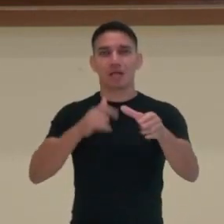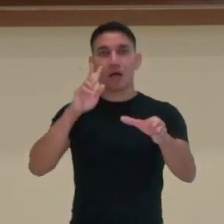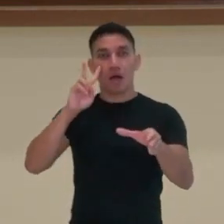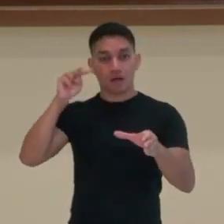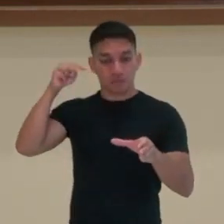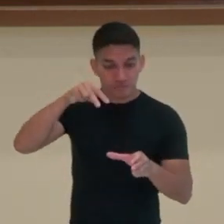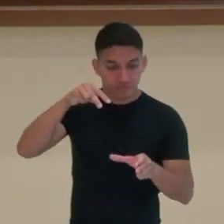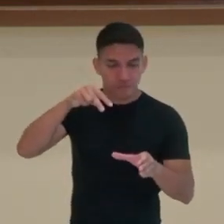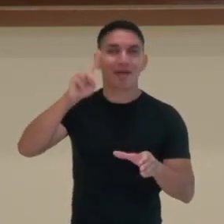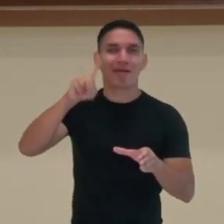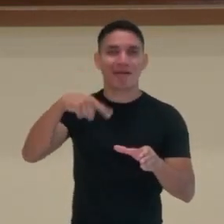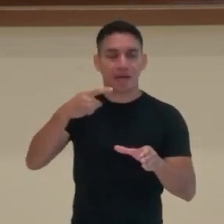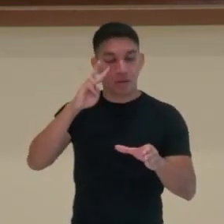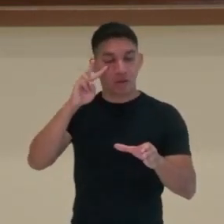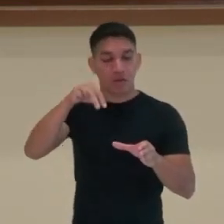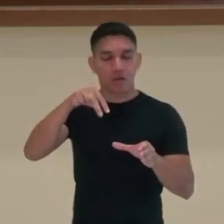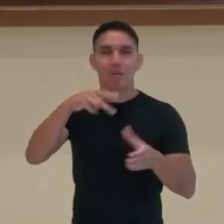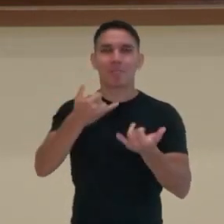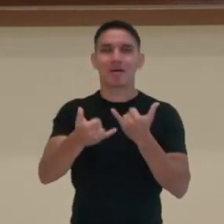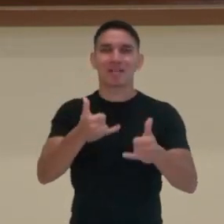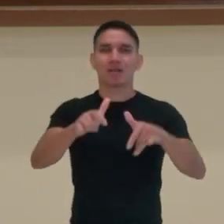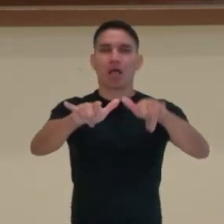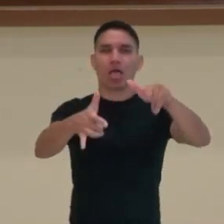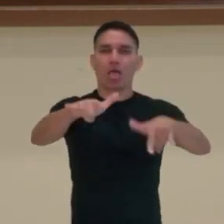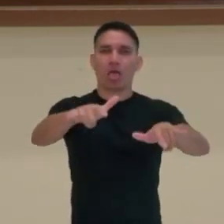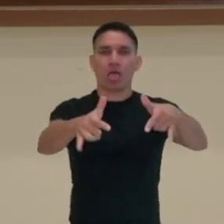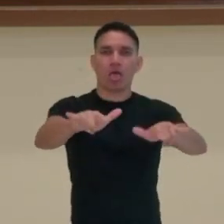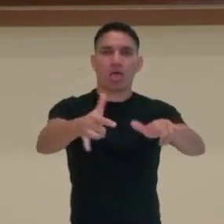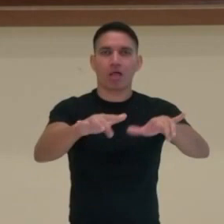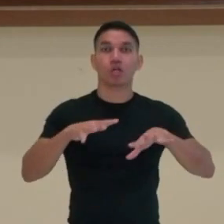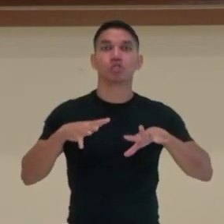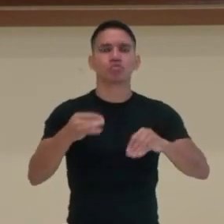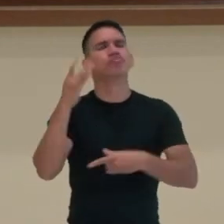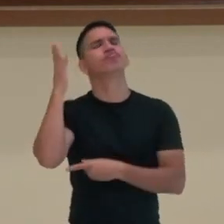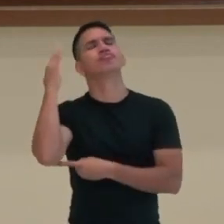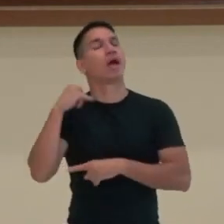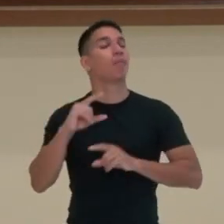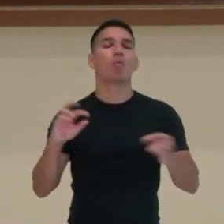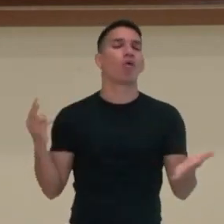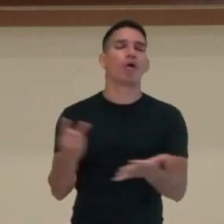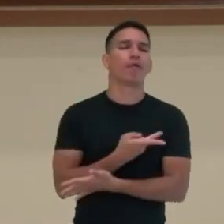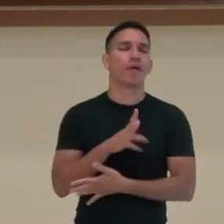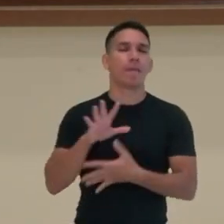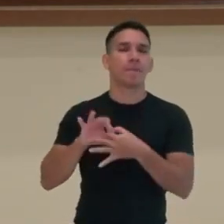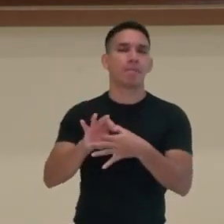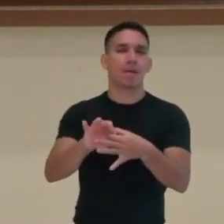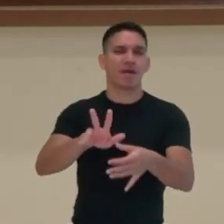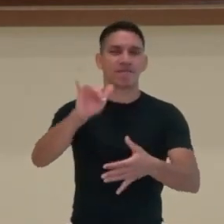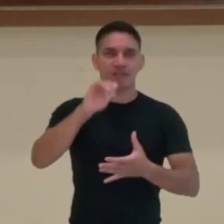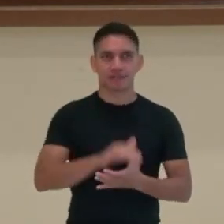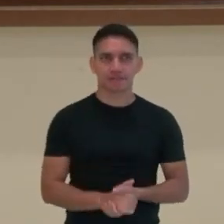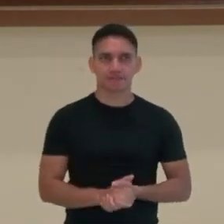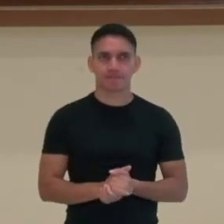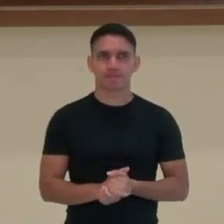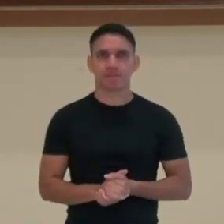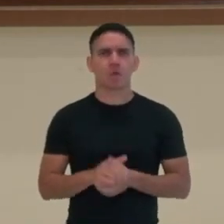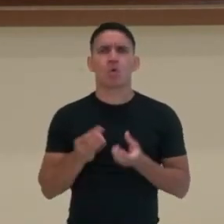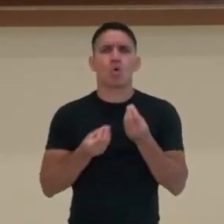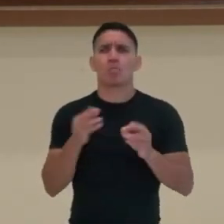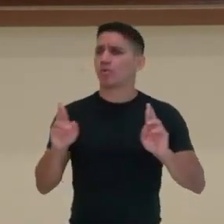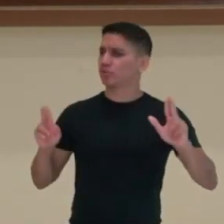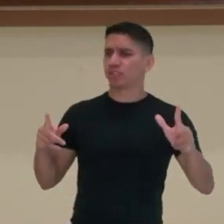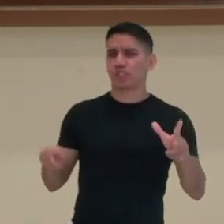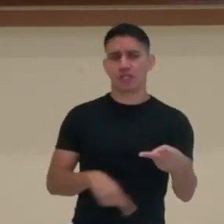visse tudo, manipulando como marionetes. Sabe todas as reações, todo o contexto. Como é que ele se diferencia